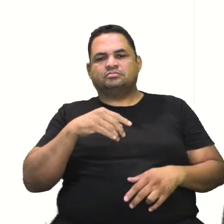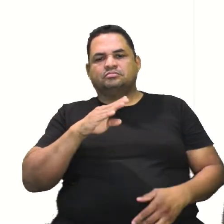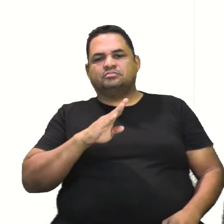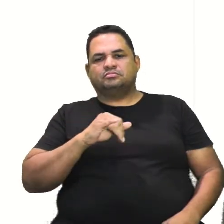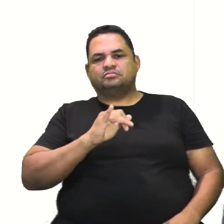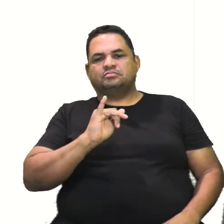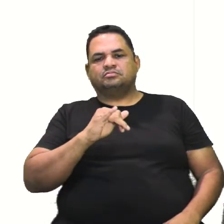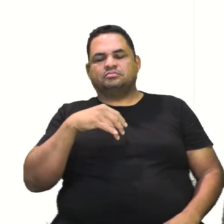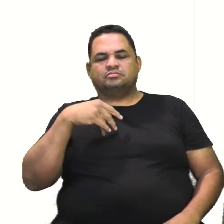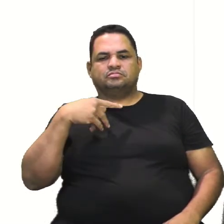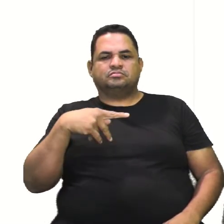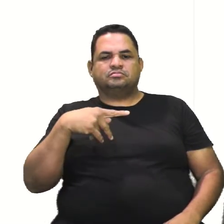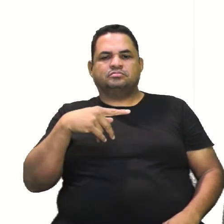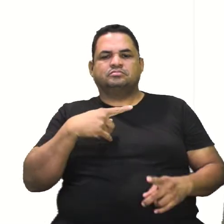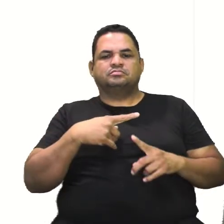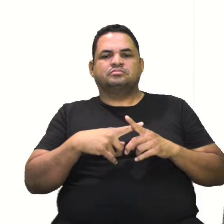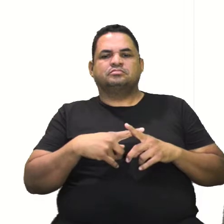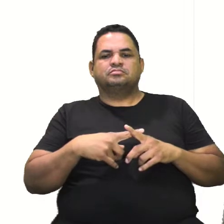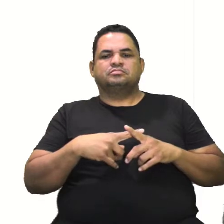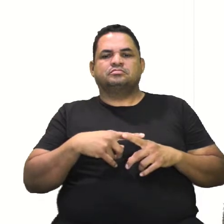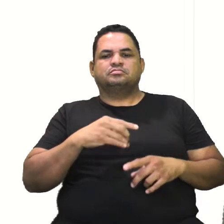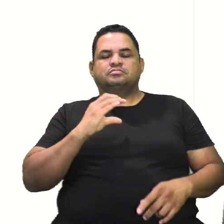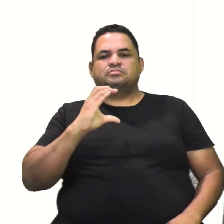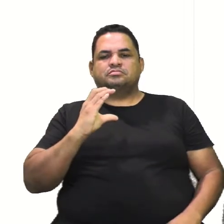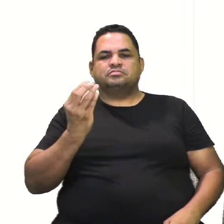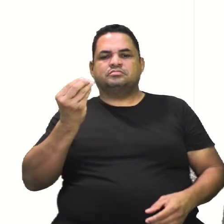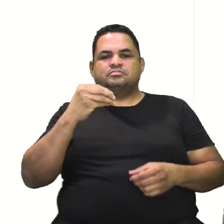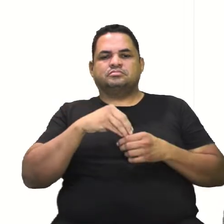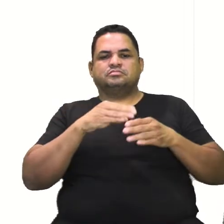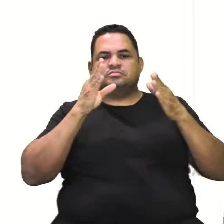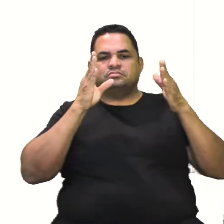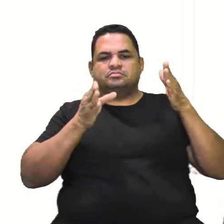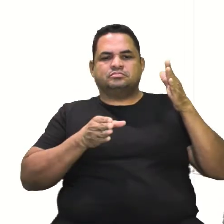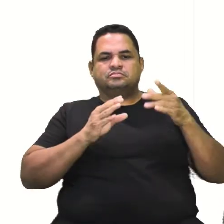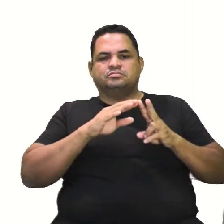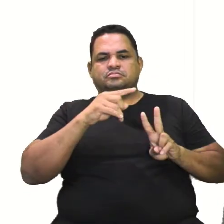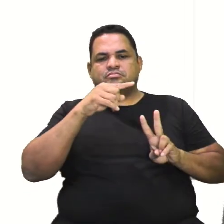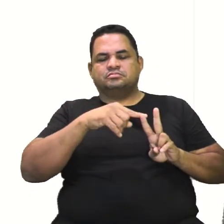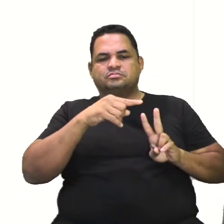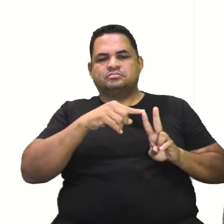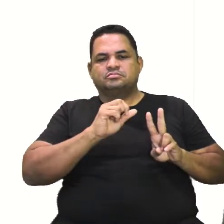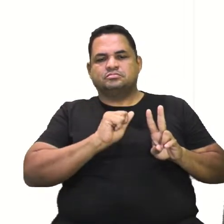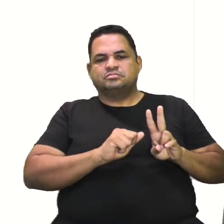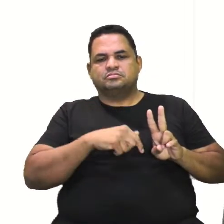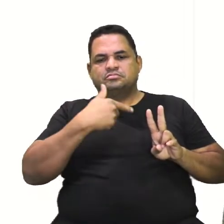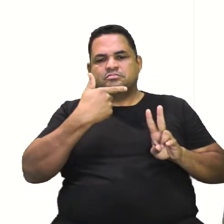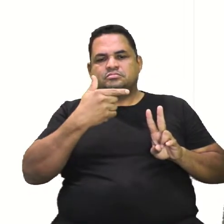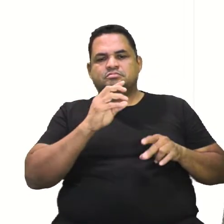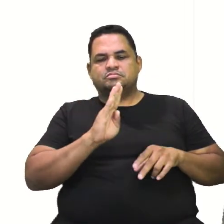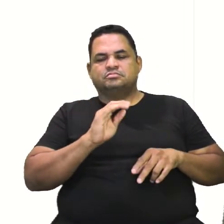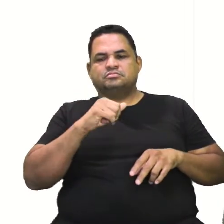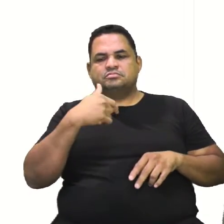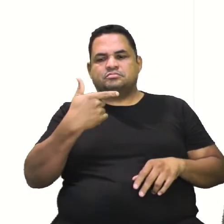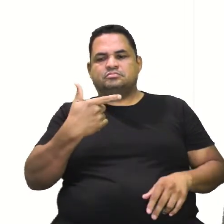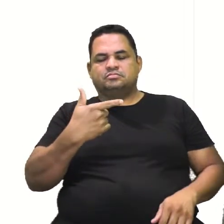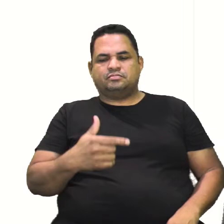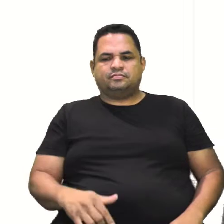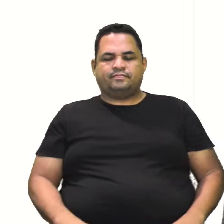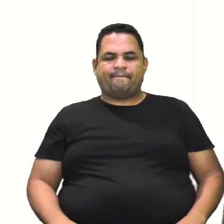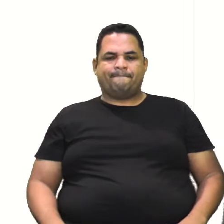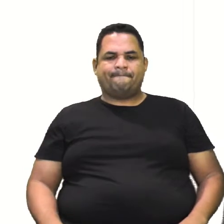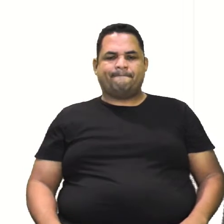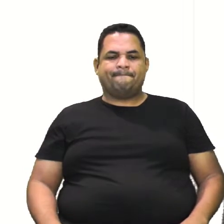mais BY do ponto mais C dentro do módulo sobre a raiz de A ao quadrado mais B